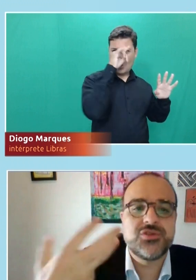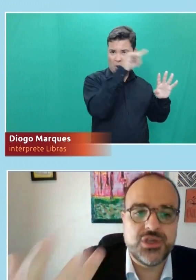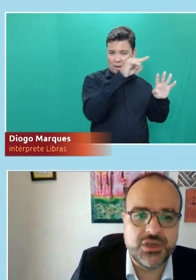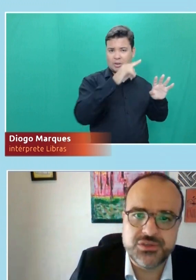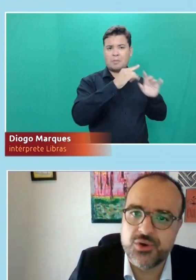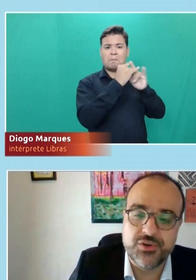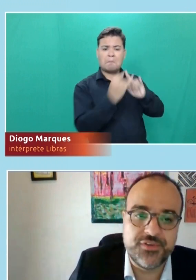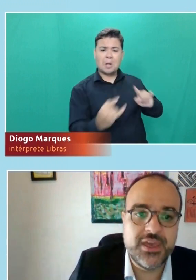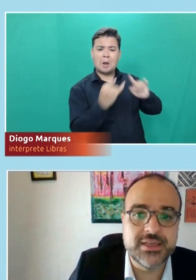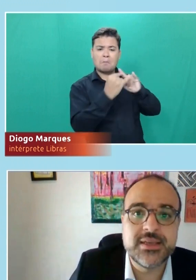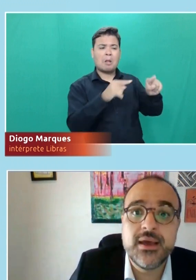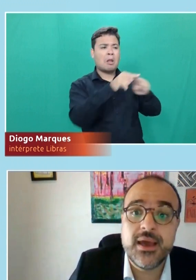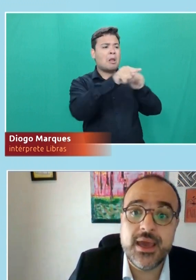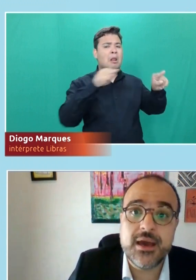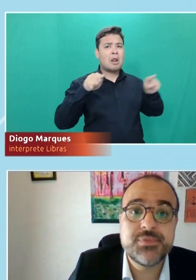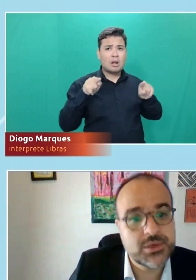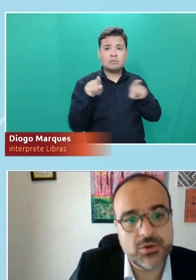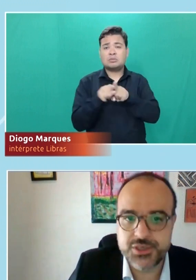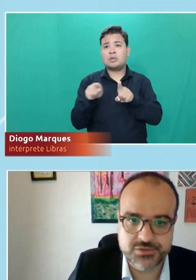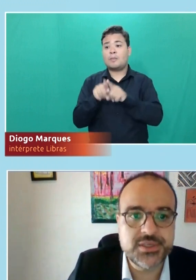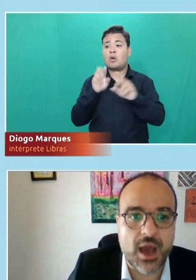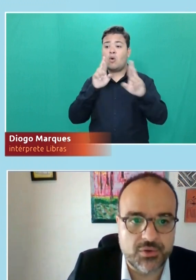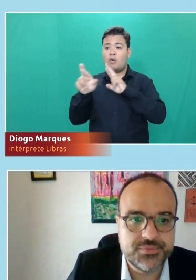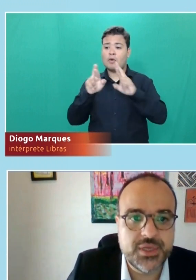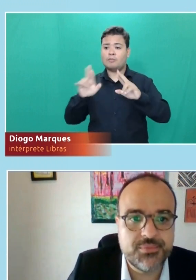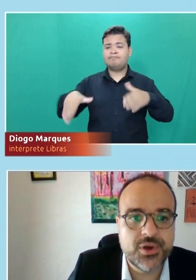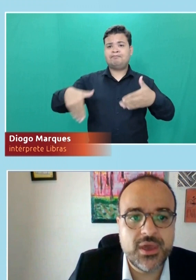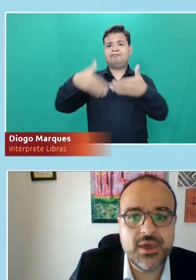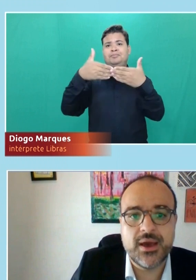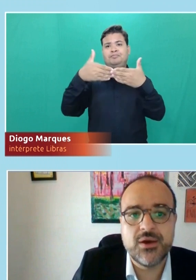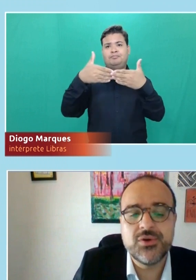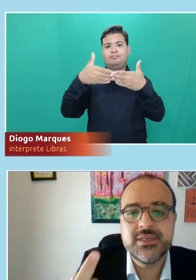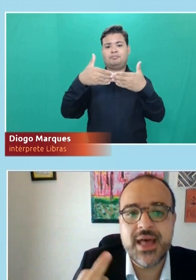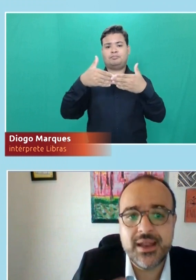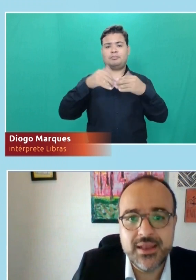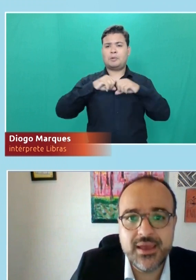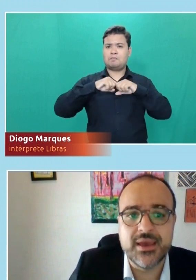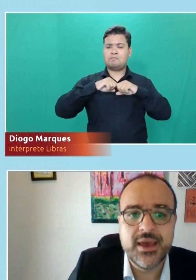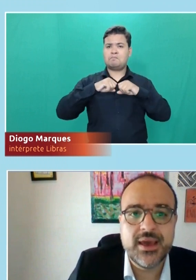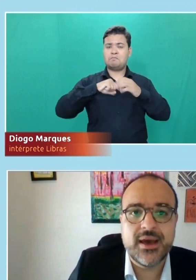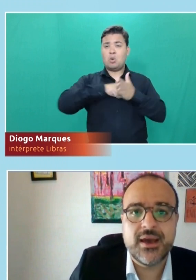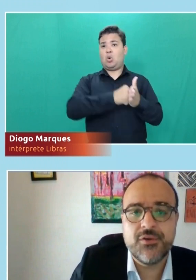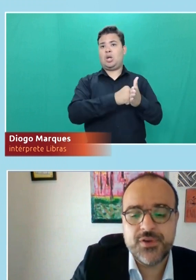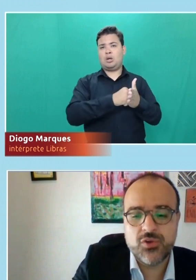nesses bloqueios de rodovias, é a psicologia social. Porque o que se dá